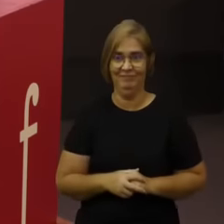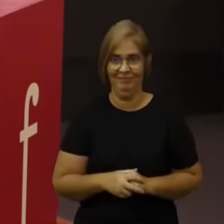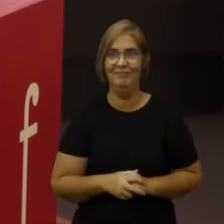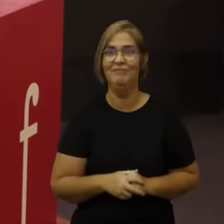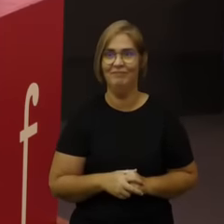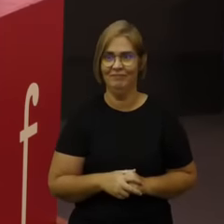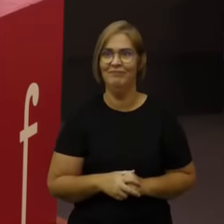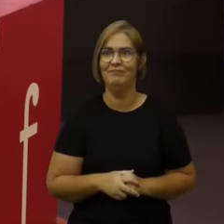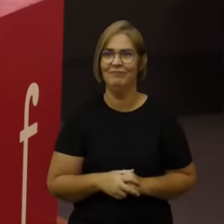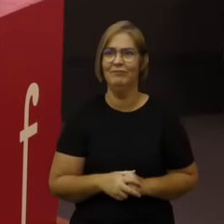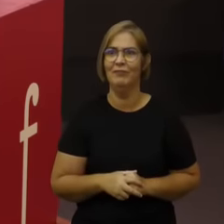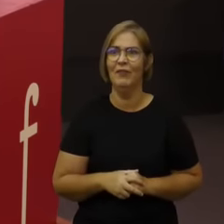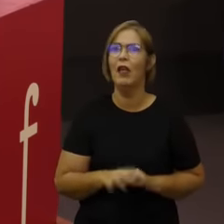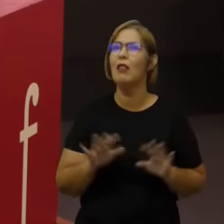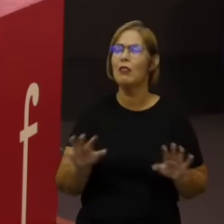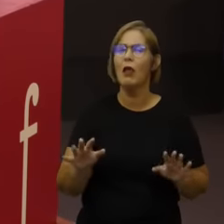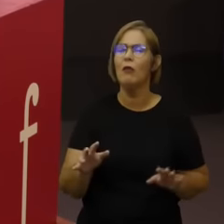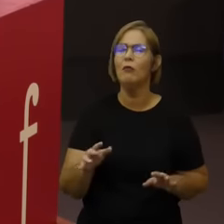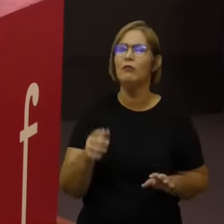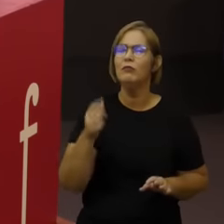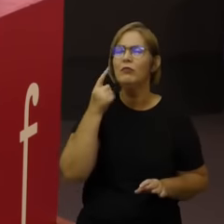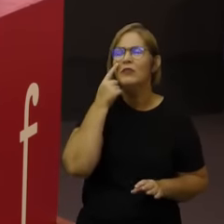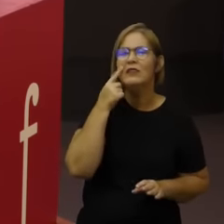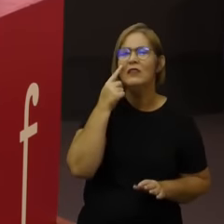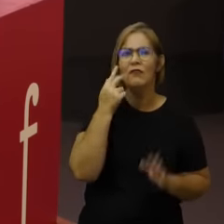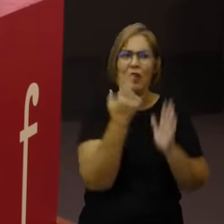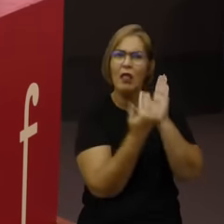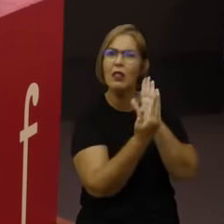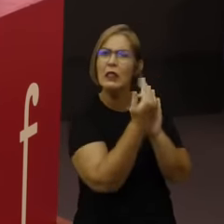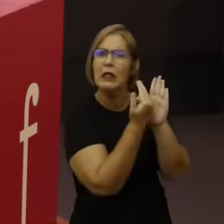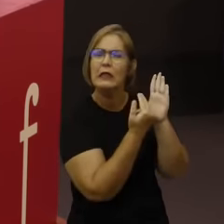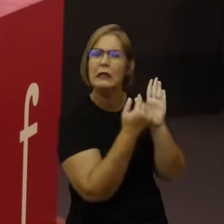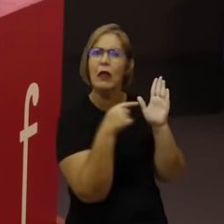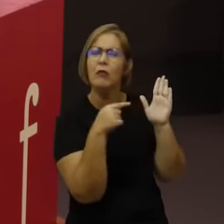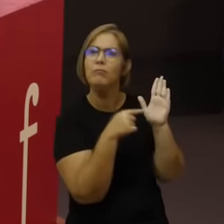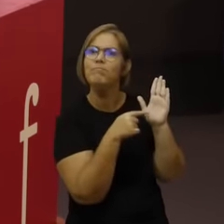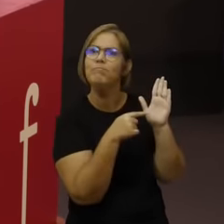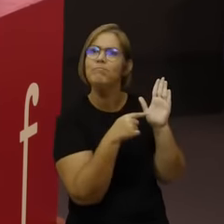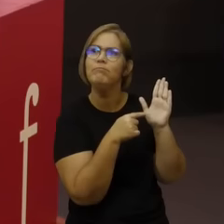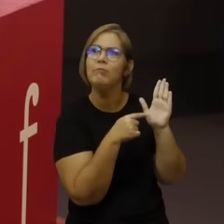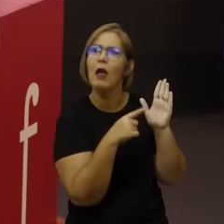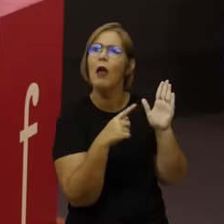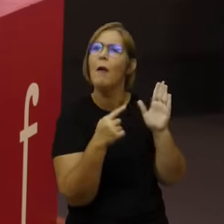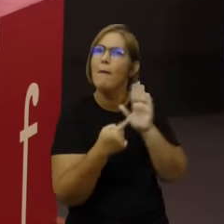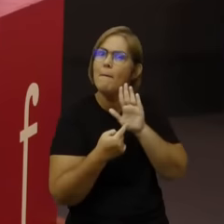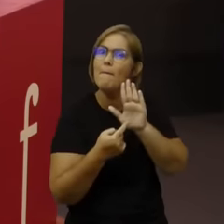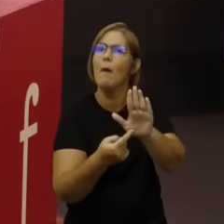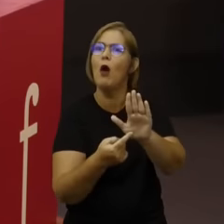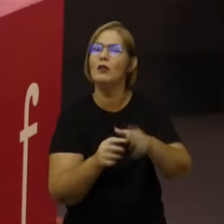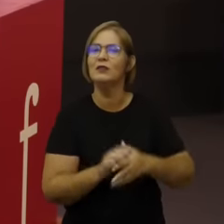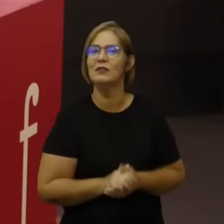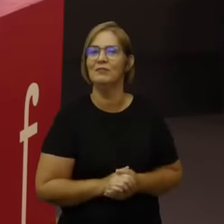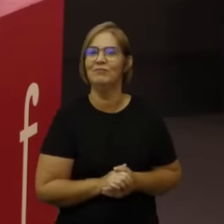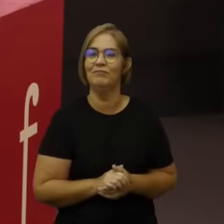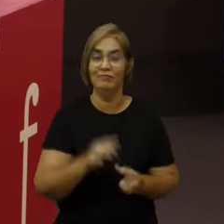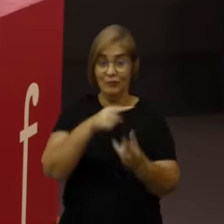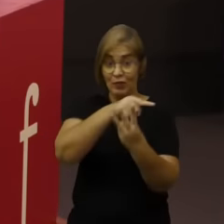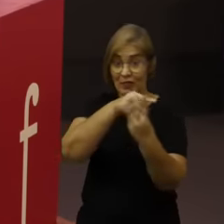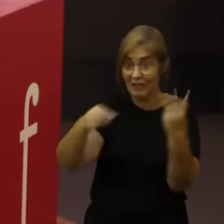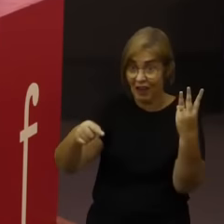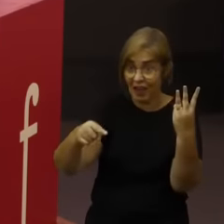Algo que todas essas imagens t de algum modo a ver com o quê? Com a morte. E tem a ver